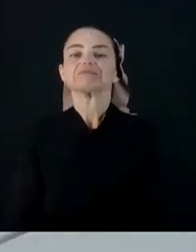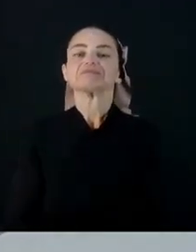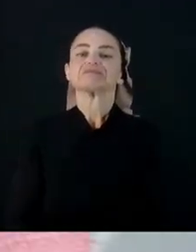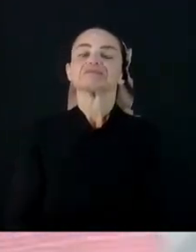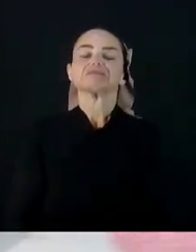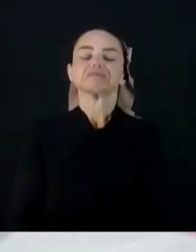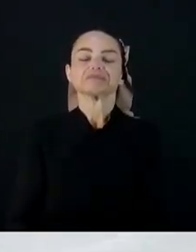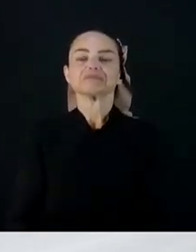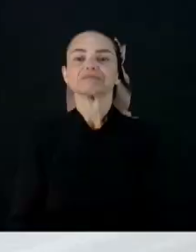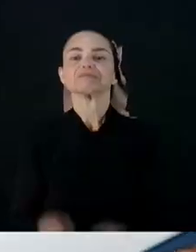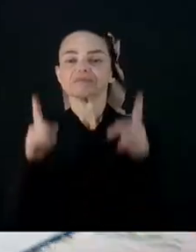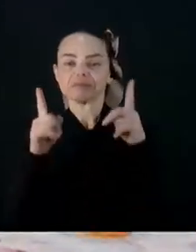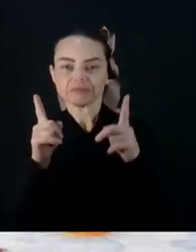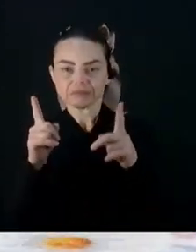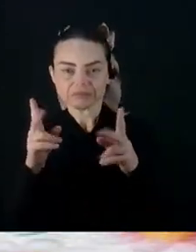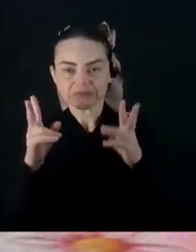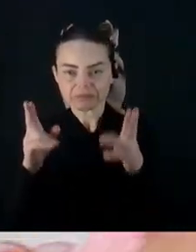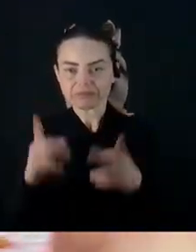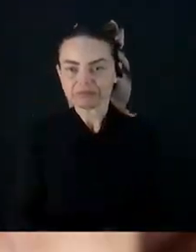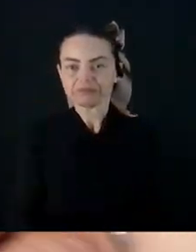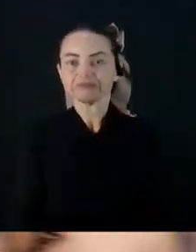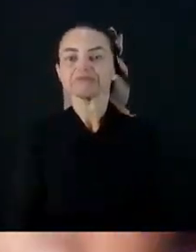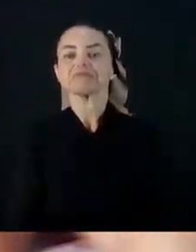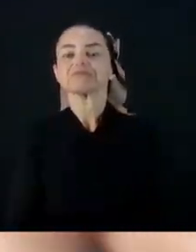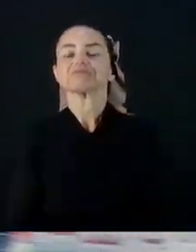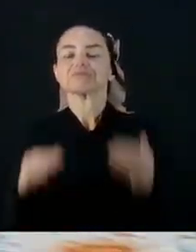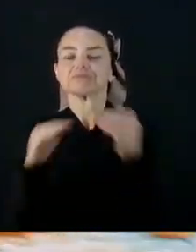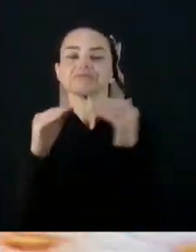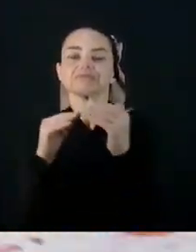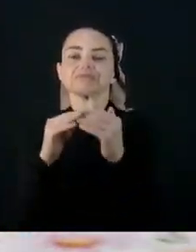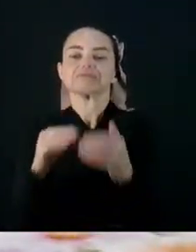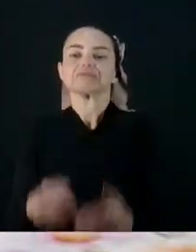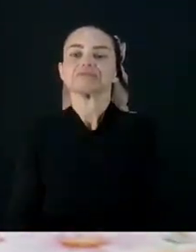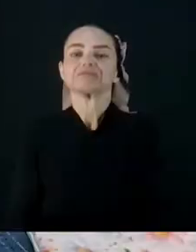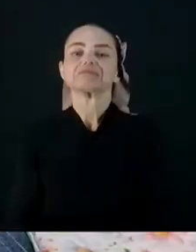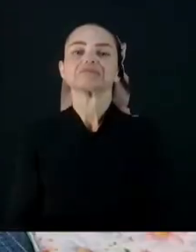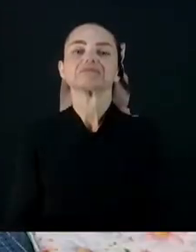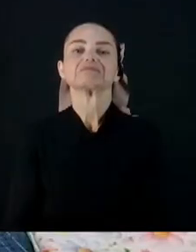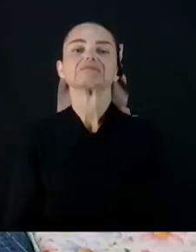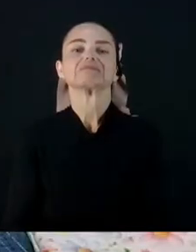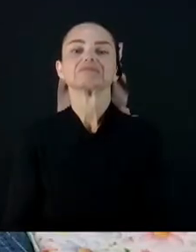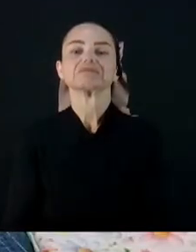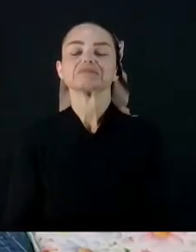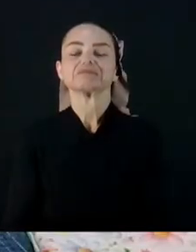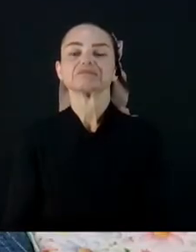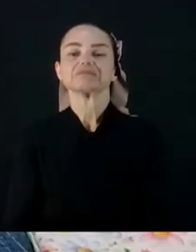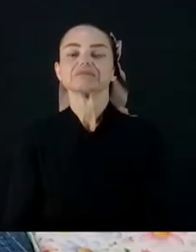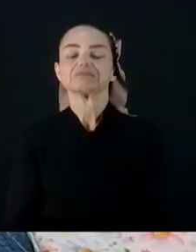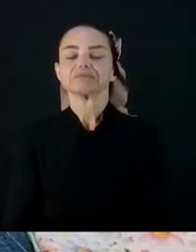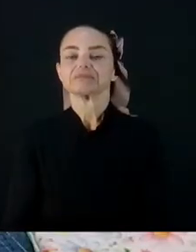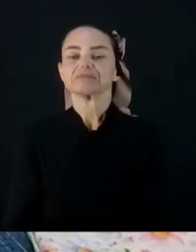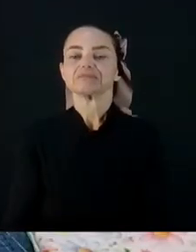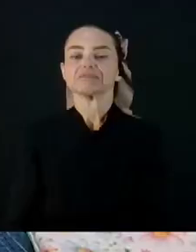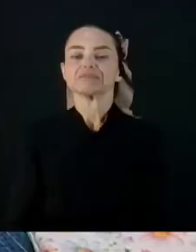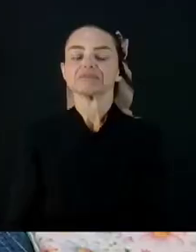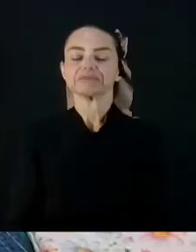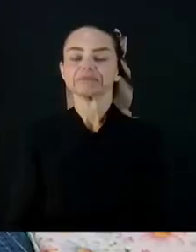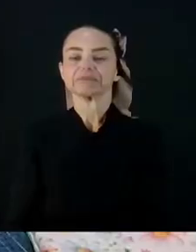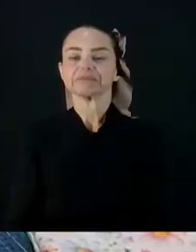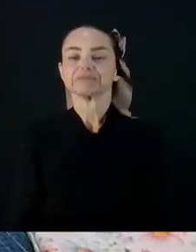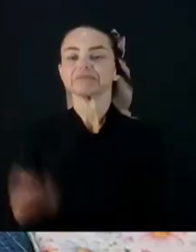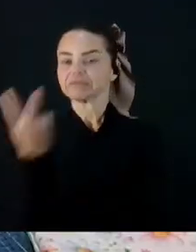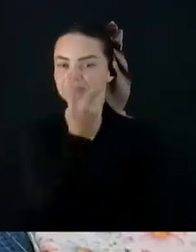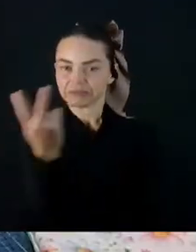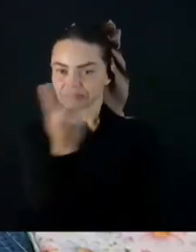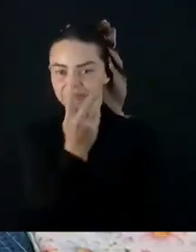estão iguais, para ficar harmônico aqui em cima, ó. Ah, entendi. Né? Para eles Pra ficarem ficar na mesma... Esses 2 passadores,